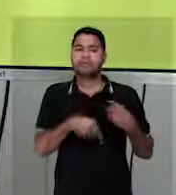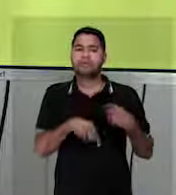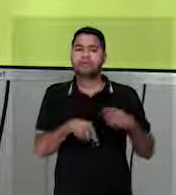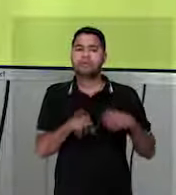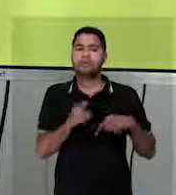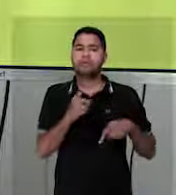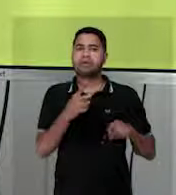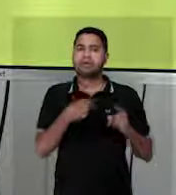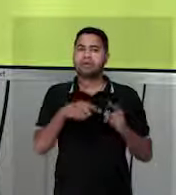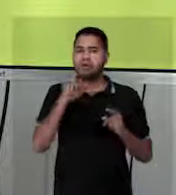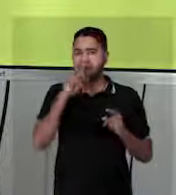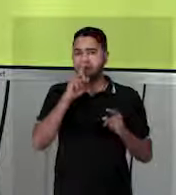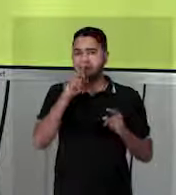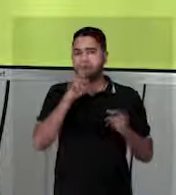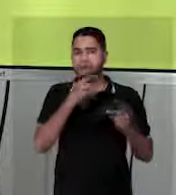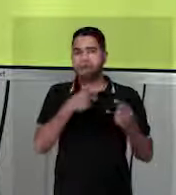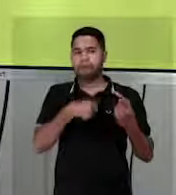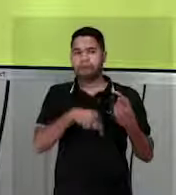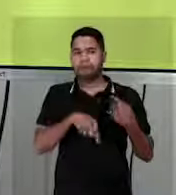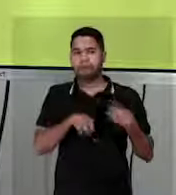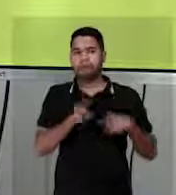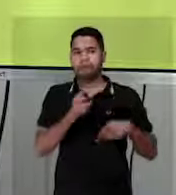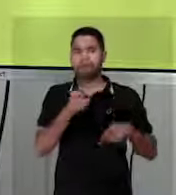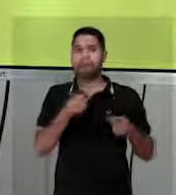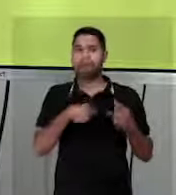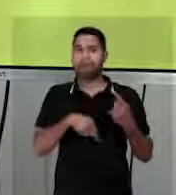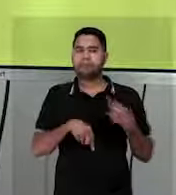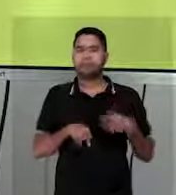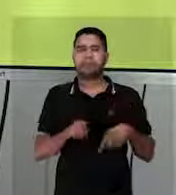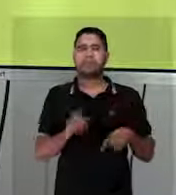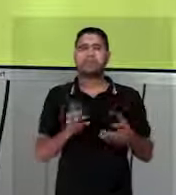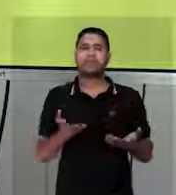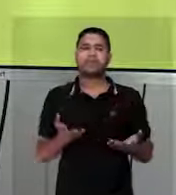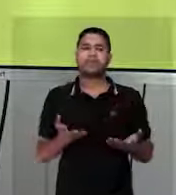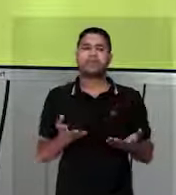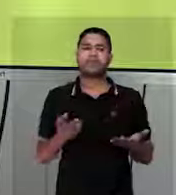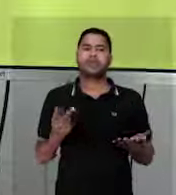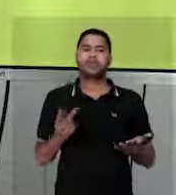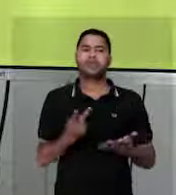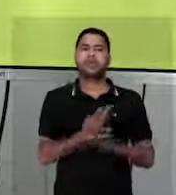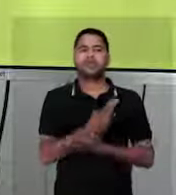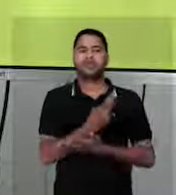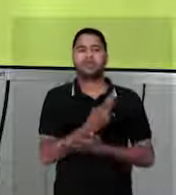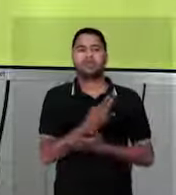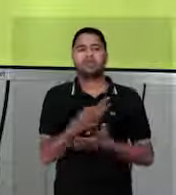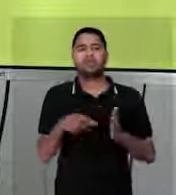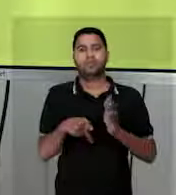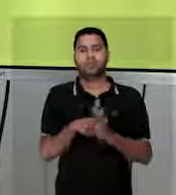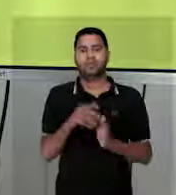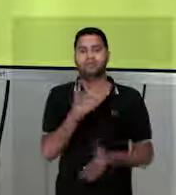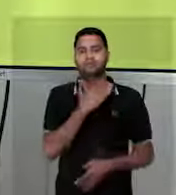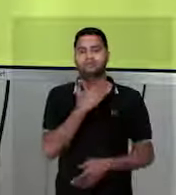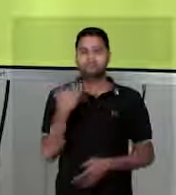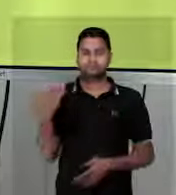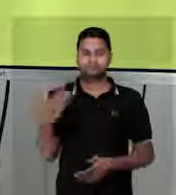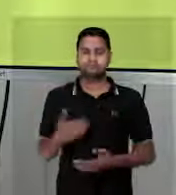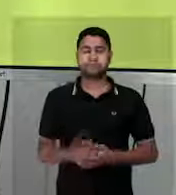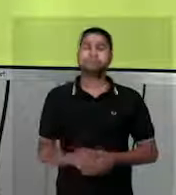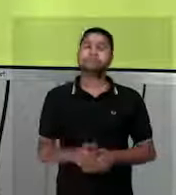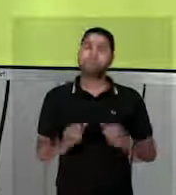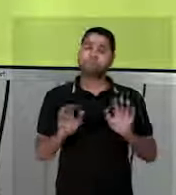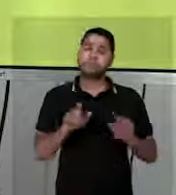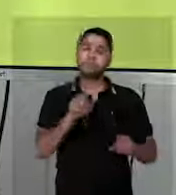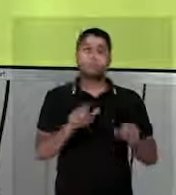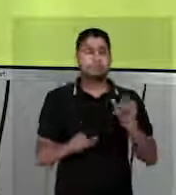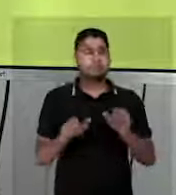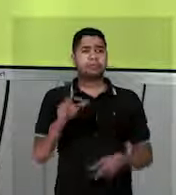o fluido, né, sanguíneo por todo o corpo, levando a quadros de óbitos. Mas existem pessoas